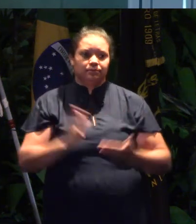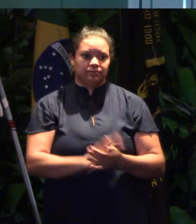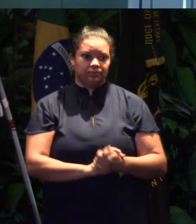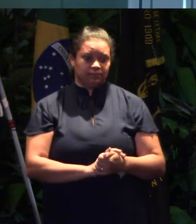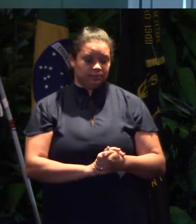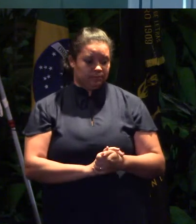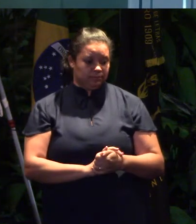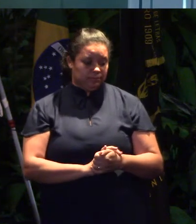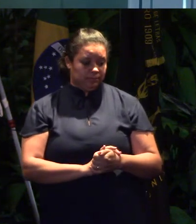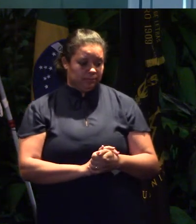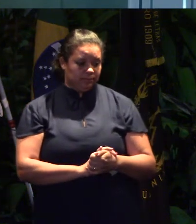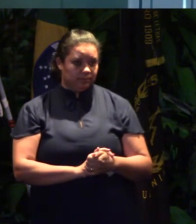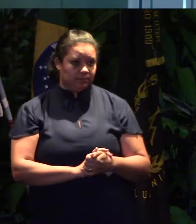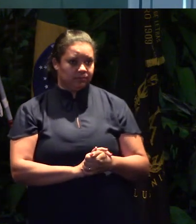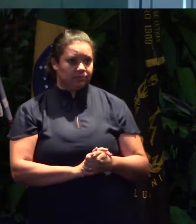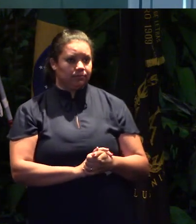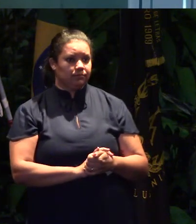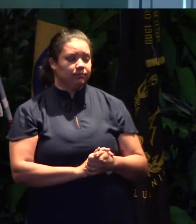Obrigada. Bom, eu vou passar agora.